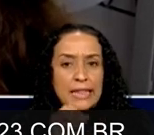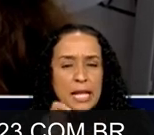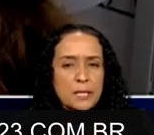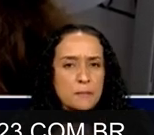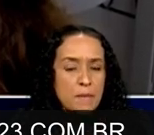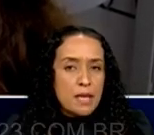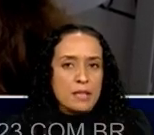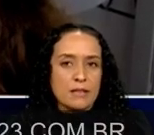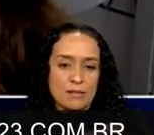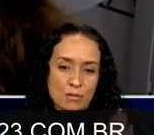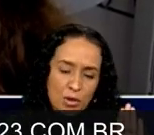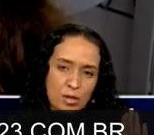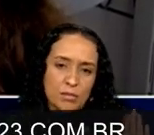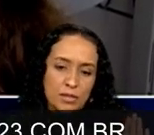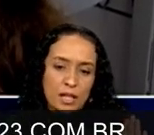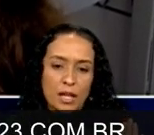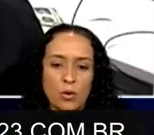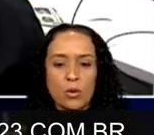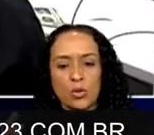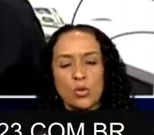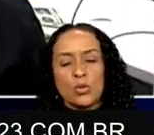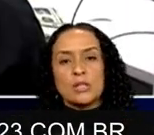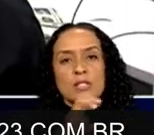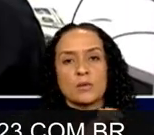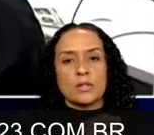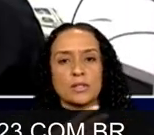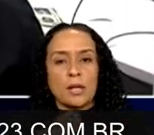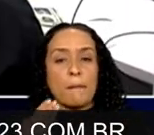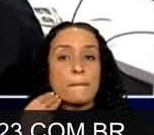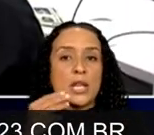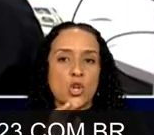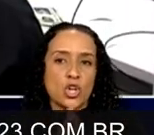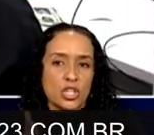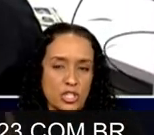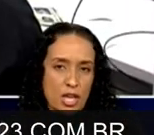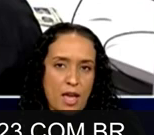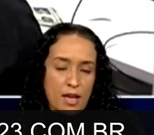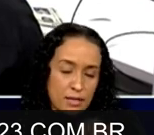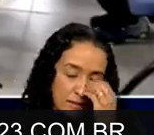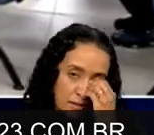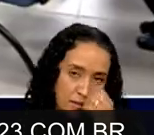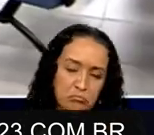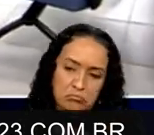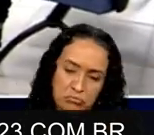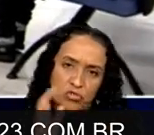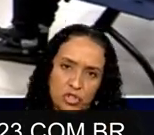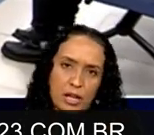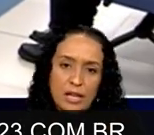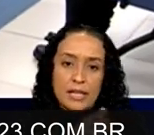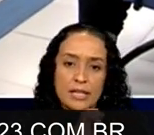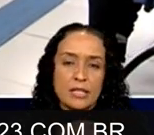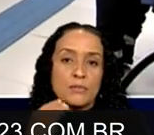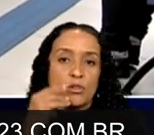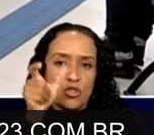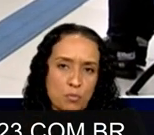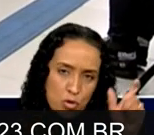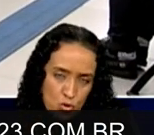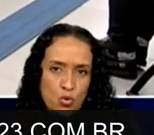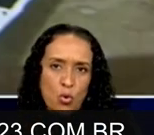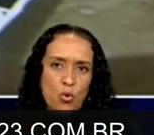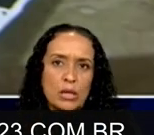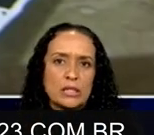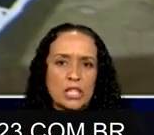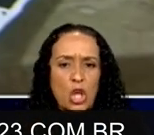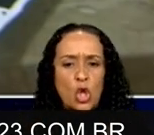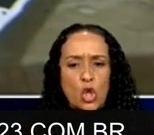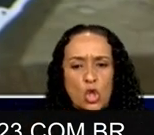desse programa. A gente tem números aqui, 53 bilhões de reais em dívidas foram renegociadas, também 15 milhões de pessoas que estavam com